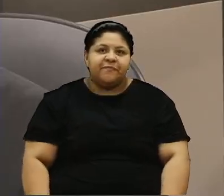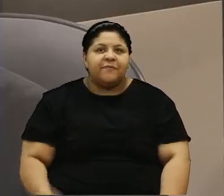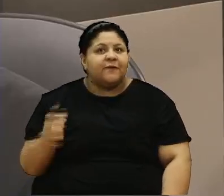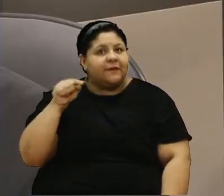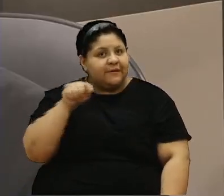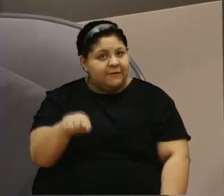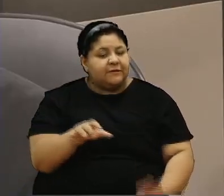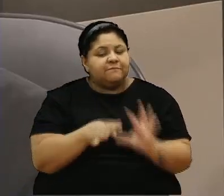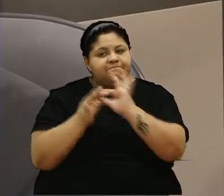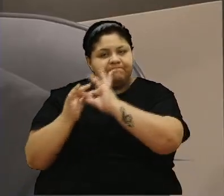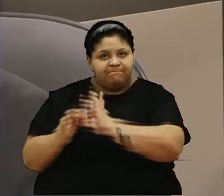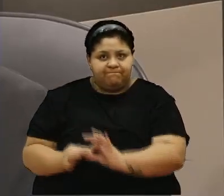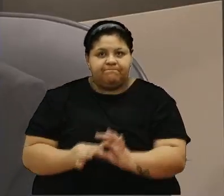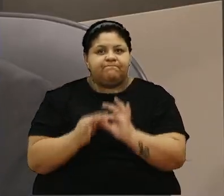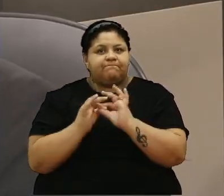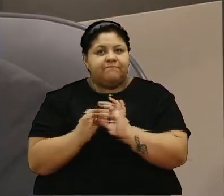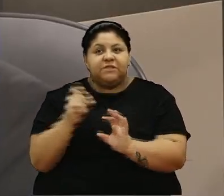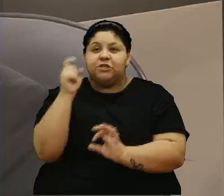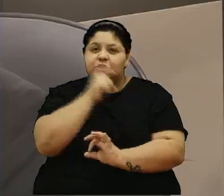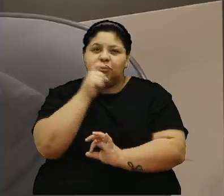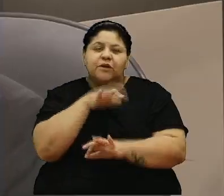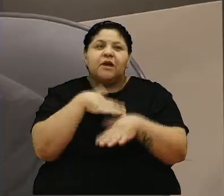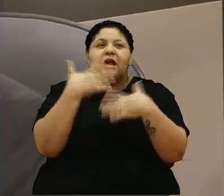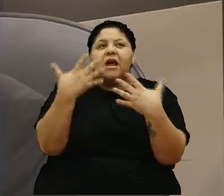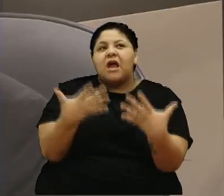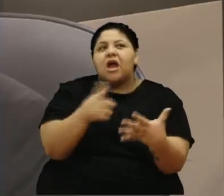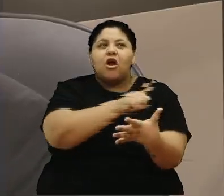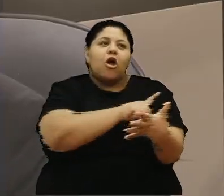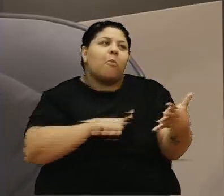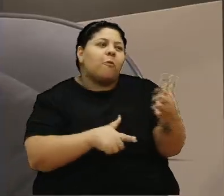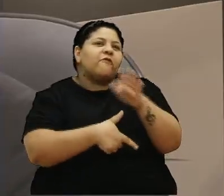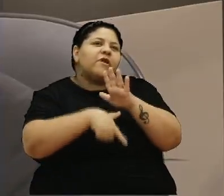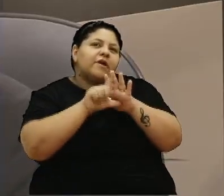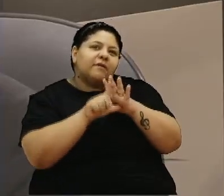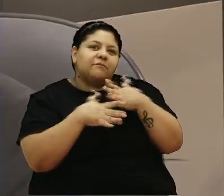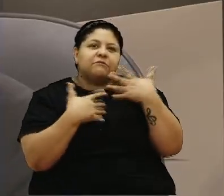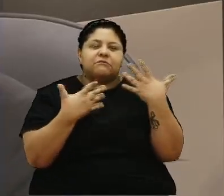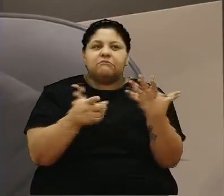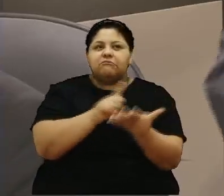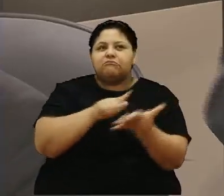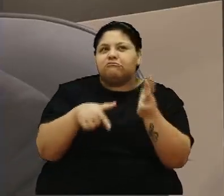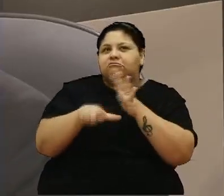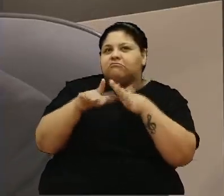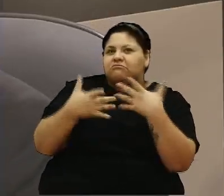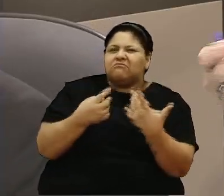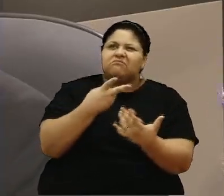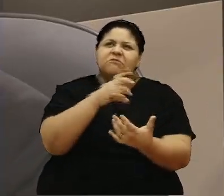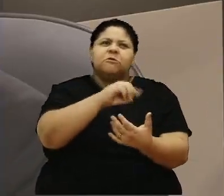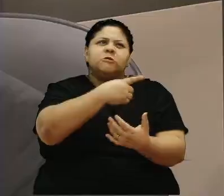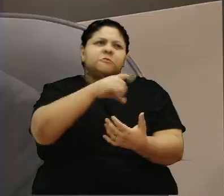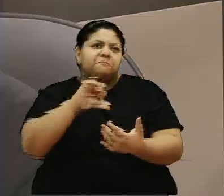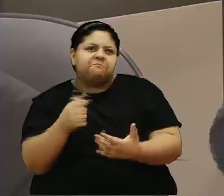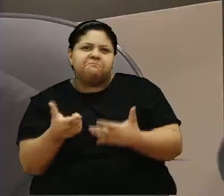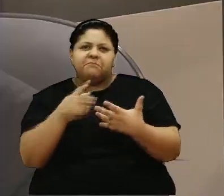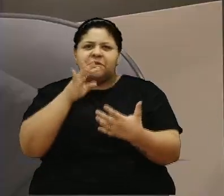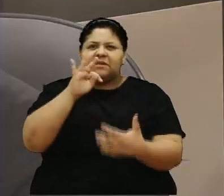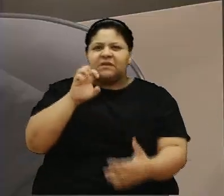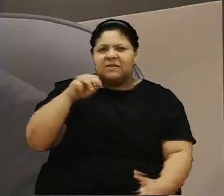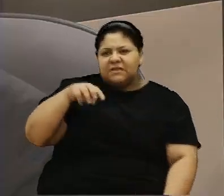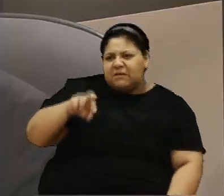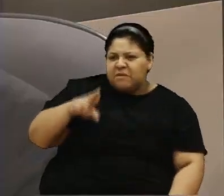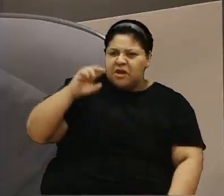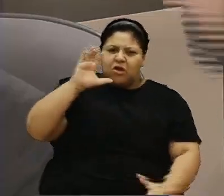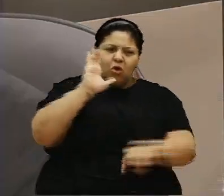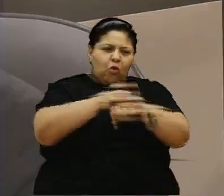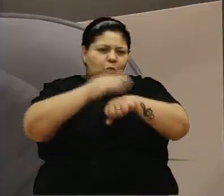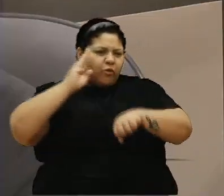grande associação de fachada. Ah, mas se foi no governo anterior, né? Foi no governo anterior, 2019, Temer, é culpa do Bolsonaro, né?